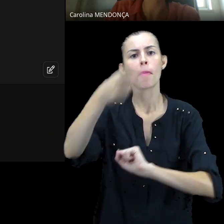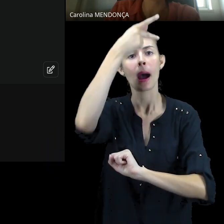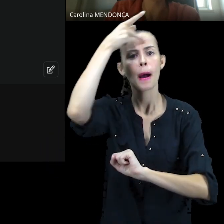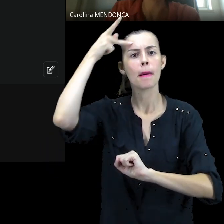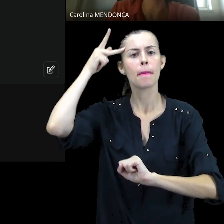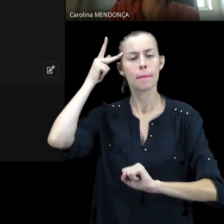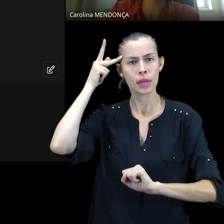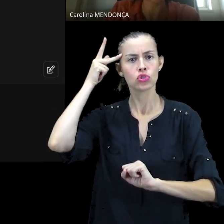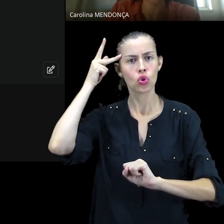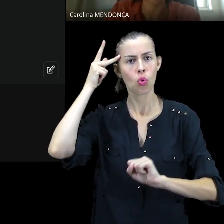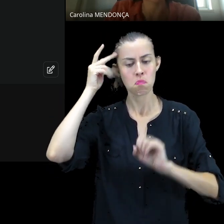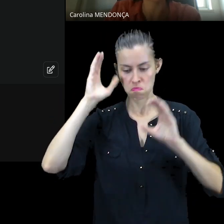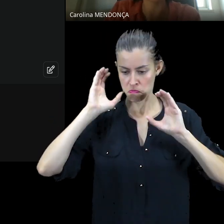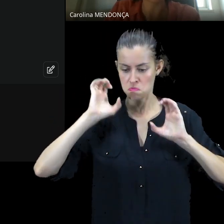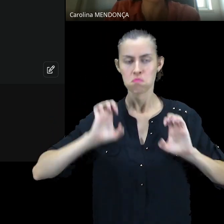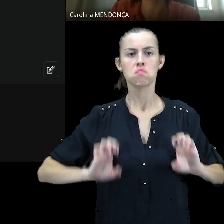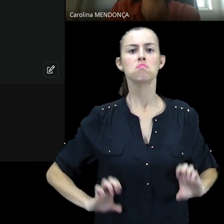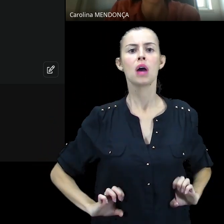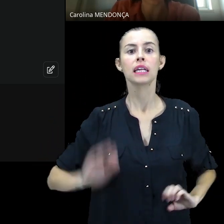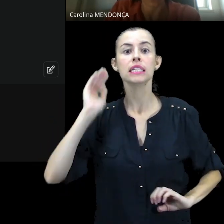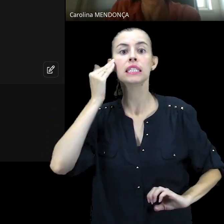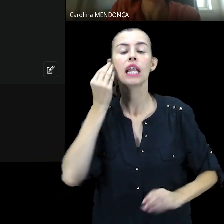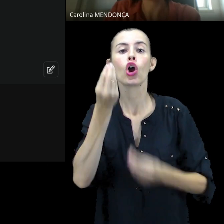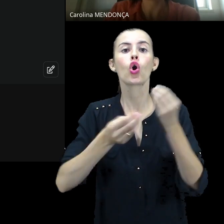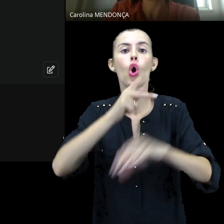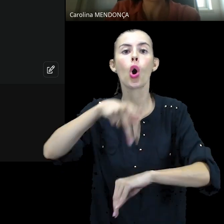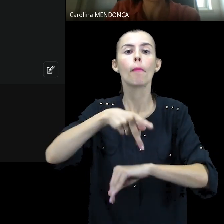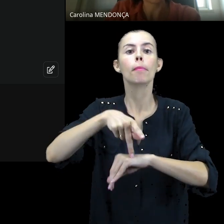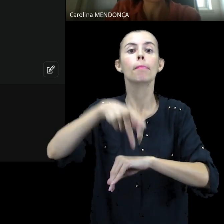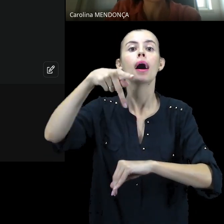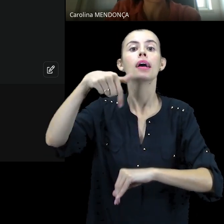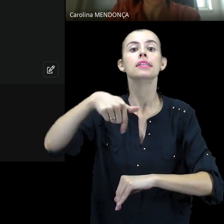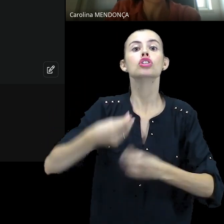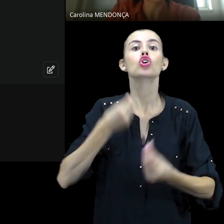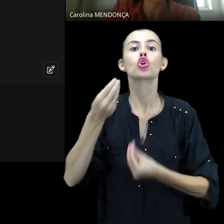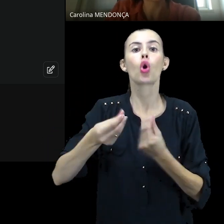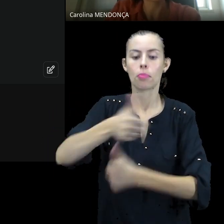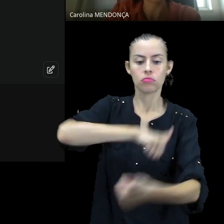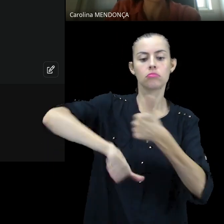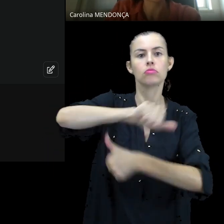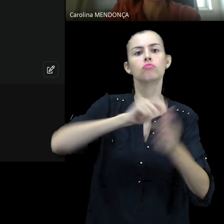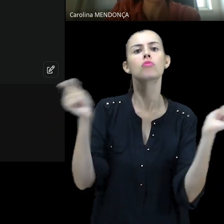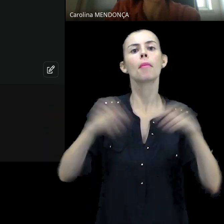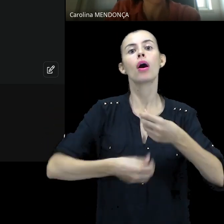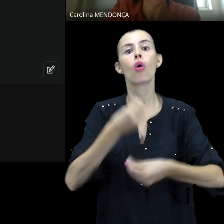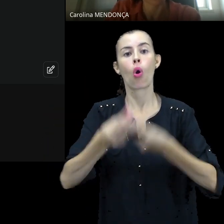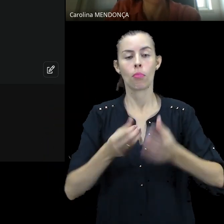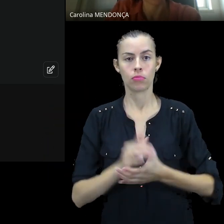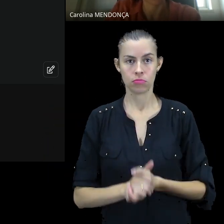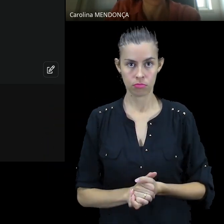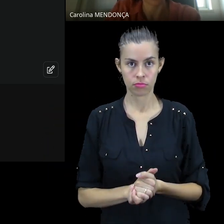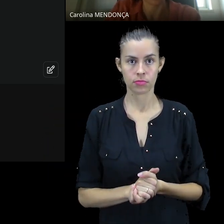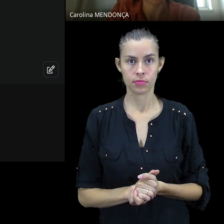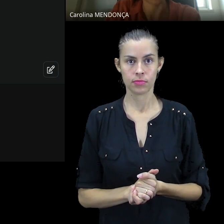ensino superior em formar cidadãos capazes de lidar, né, com a realidade do nosso país e no objetivo de